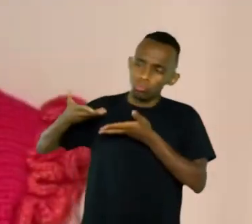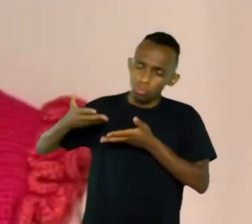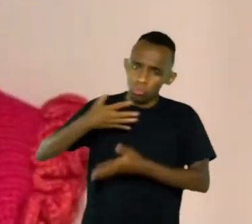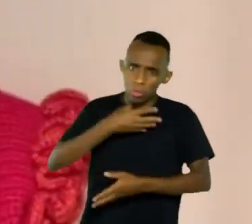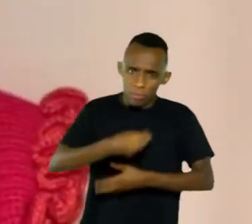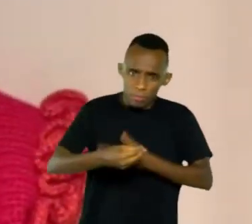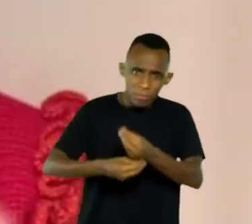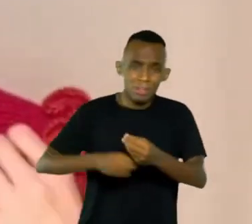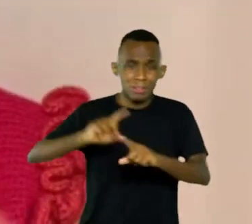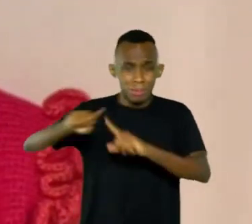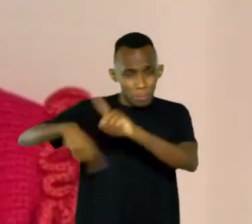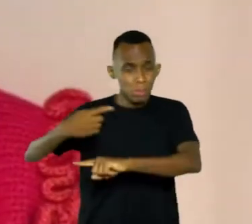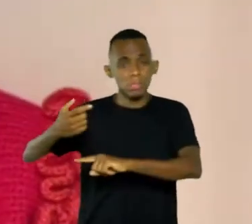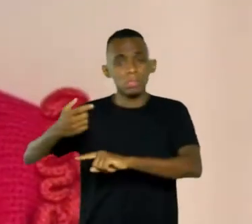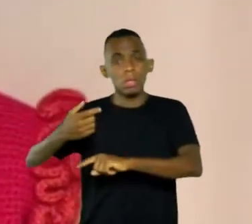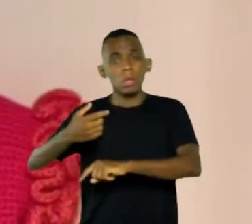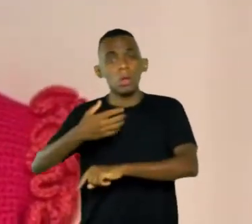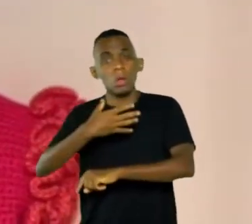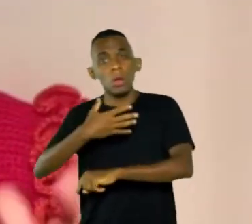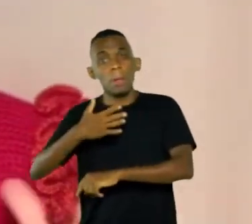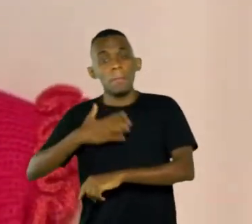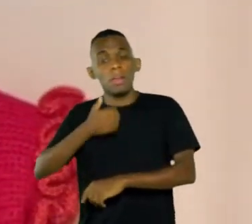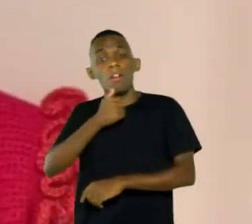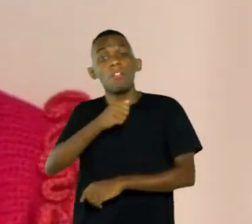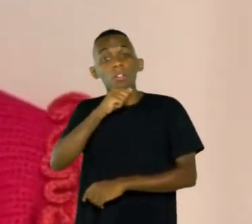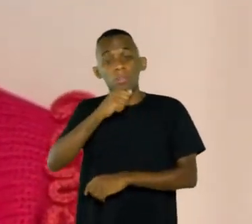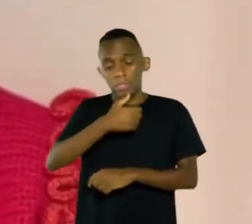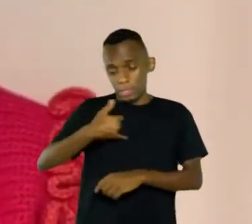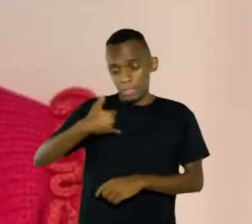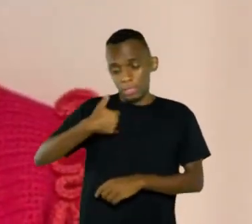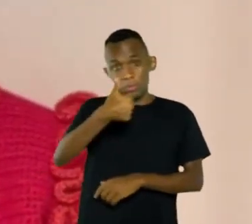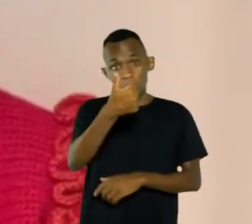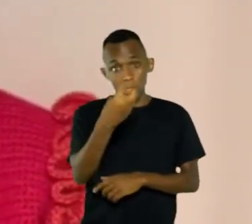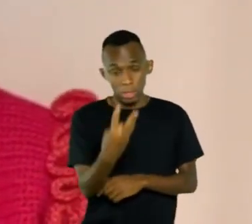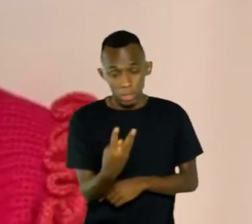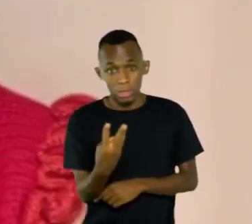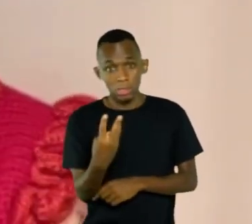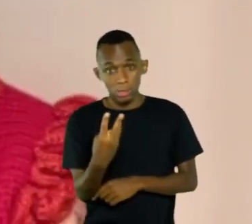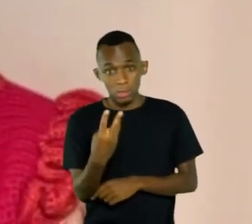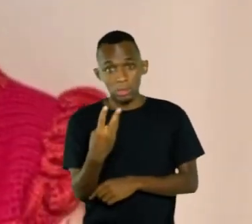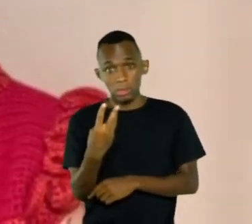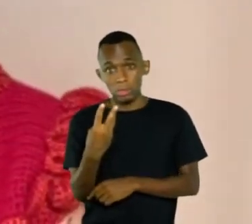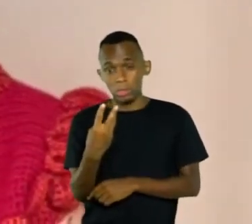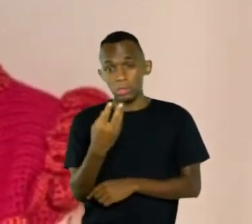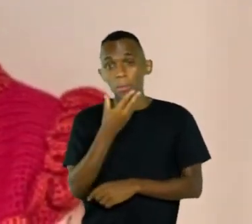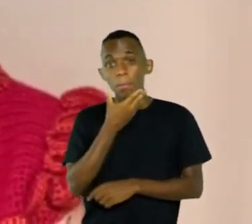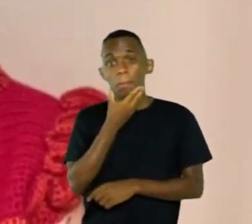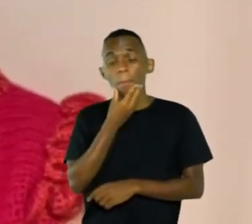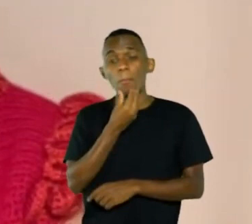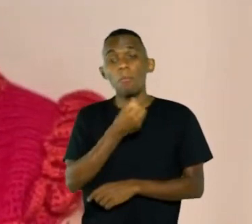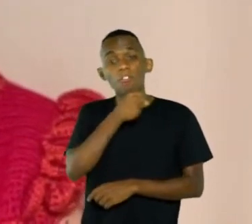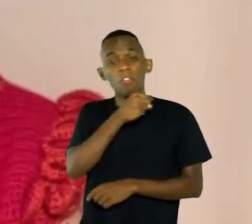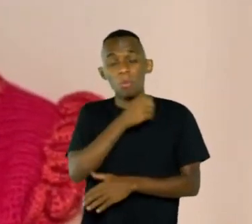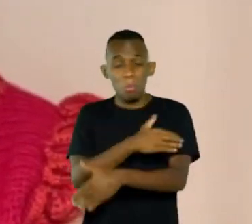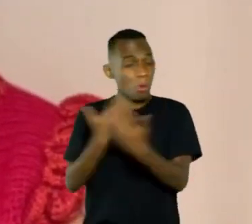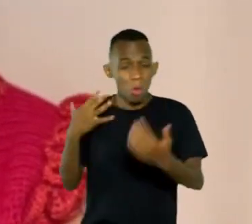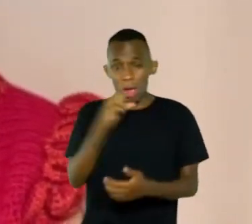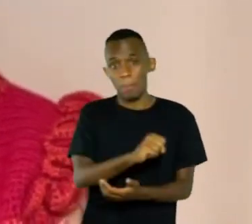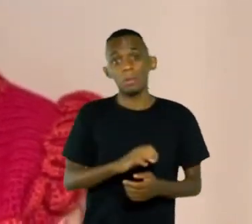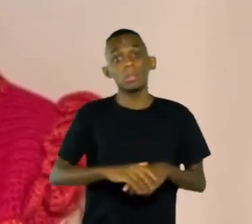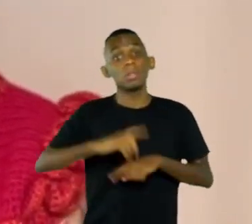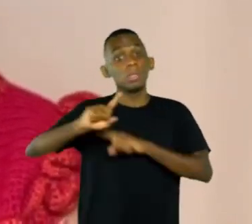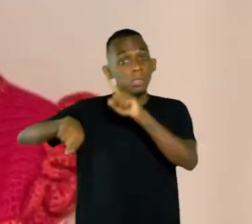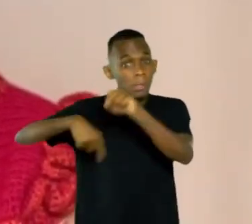rápido, assim. A minha avó tinha 23 anos, meu avô tinha 32, e ele morreu de repente. E depois ela descobriu que